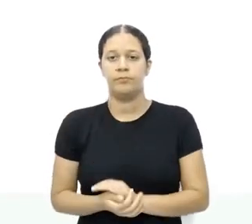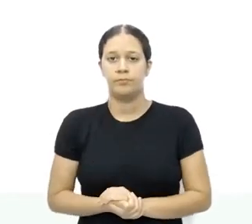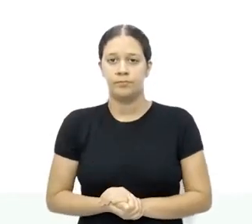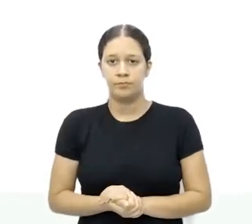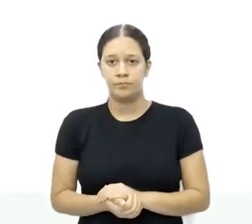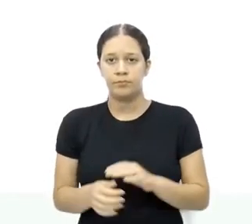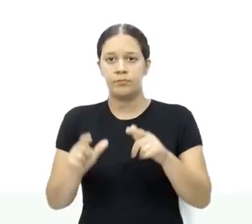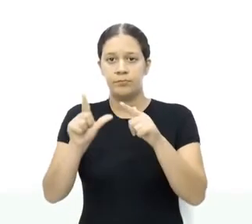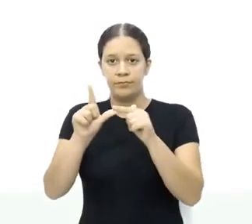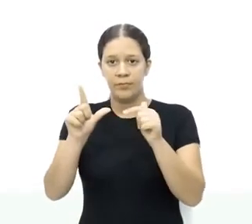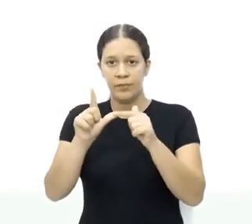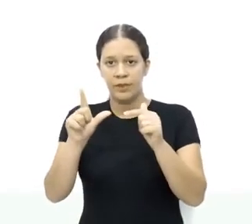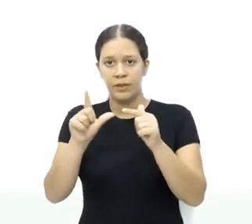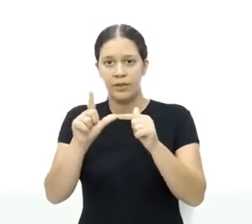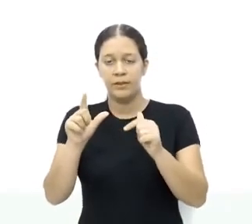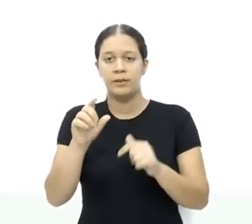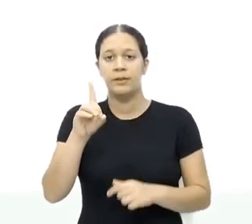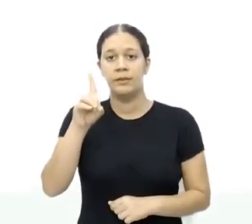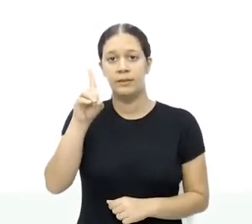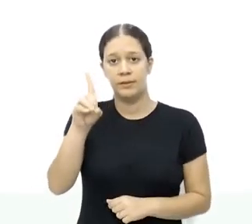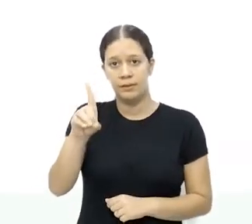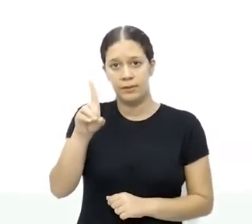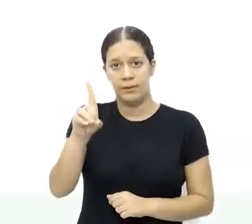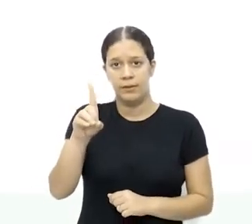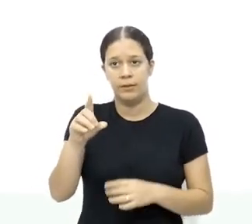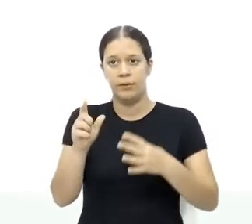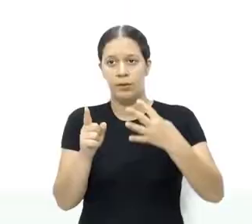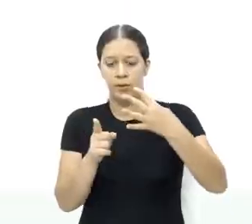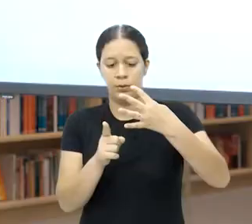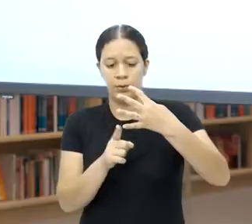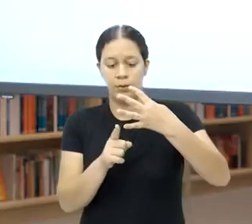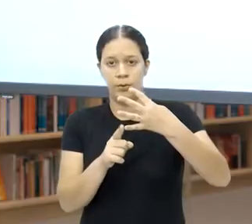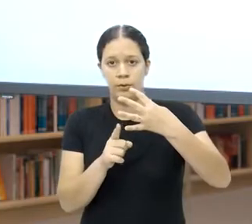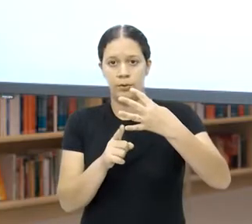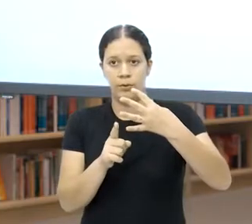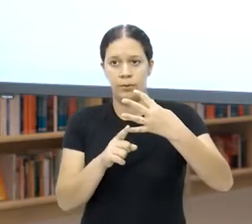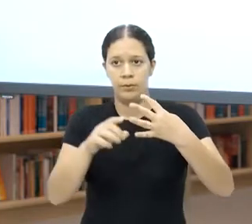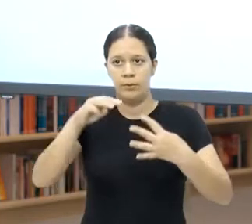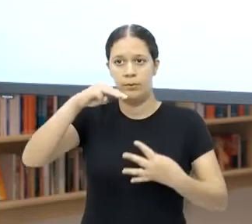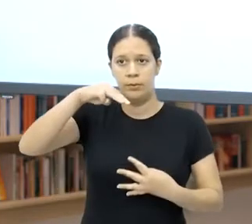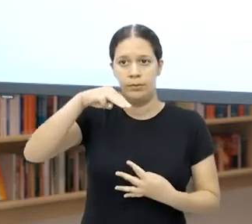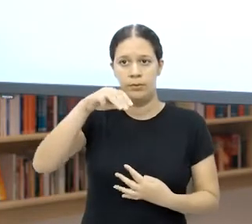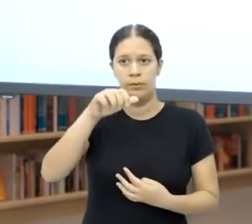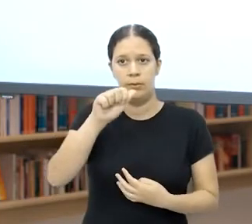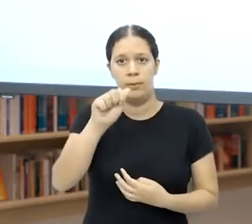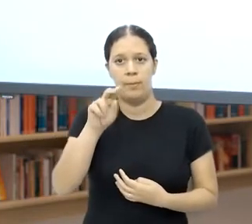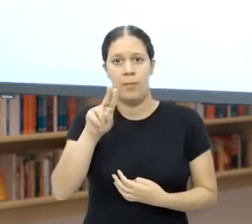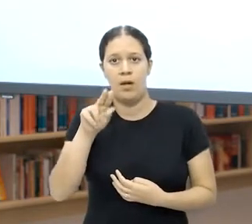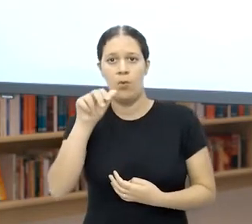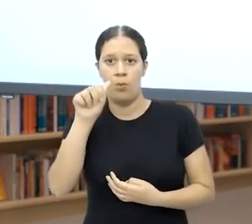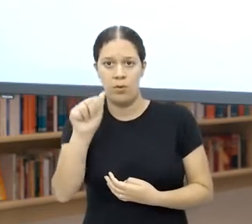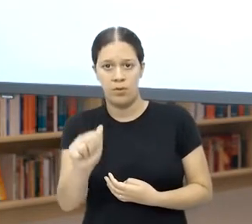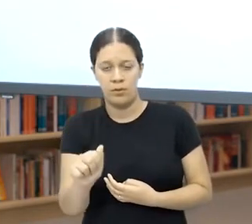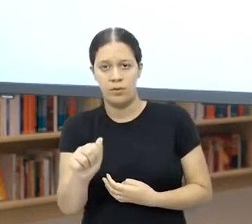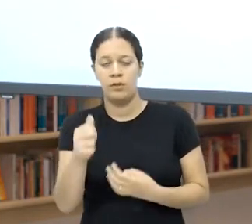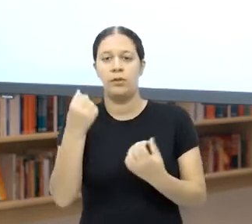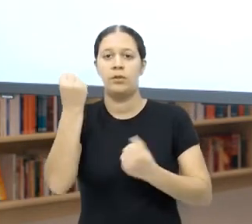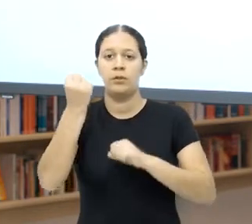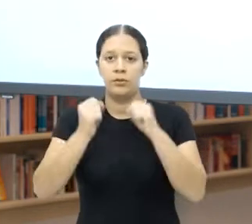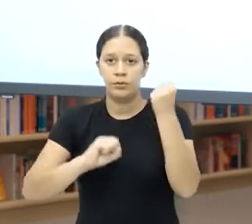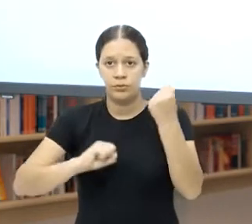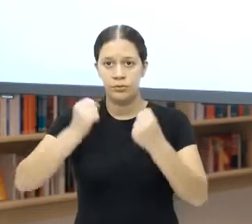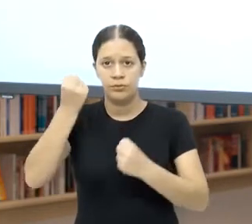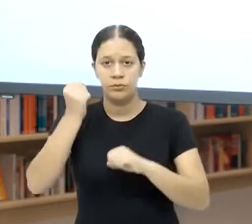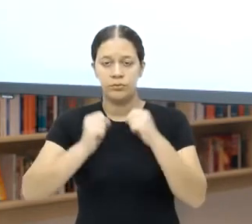A letra D, tá certo? Barão de Mauá. Nós vimos, Barão de Mauá, ele vai trazer a